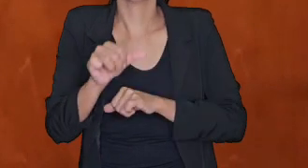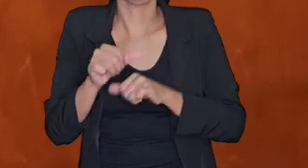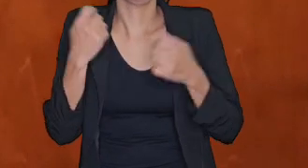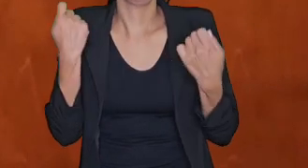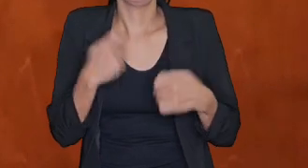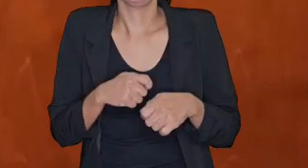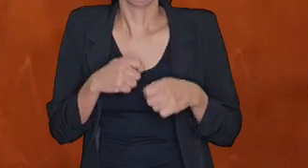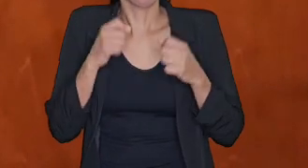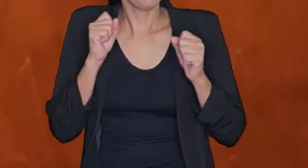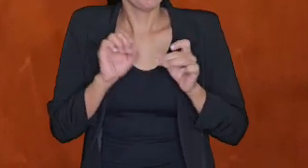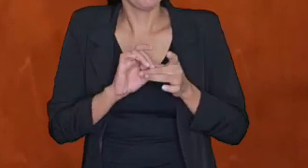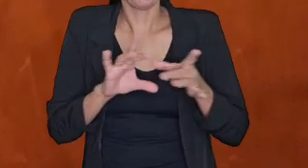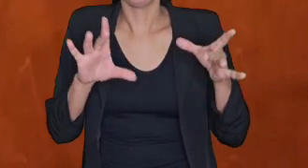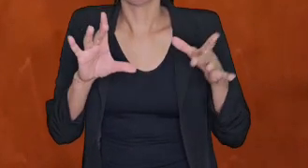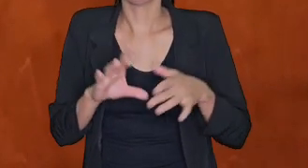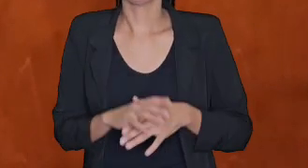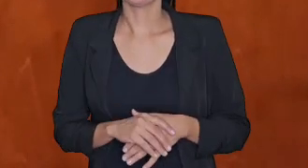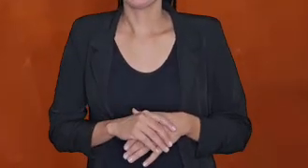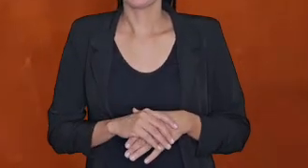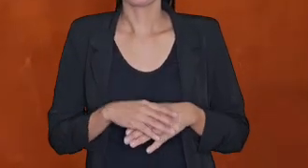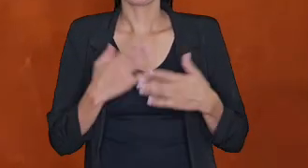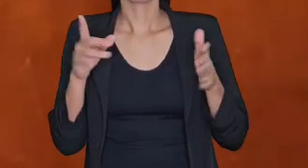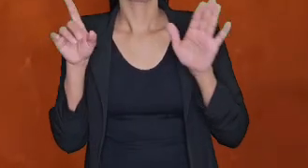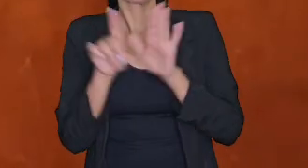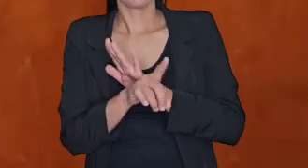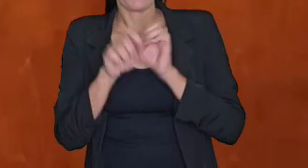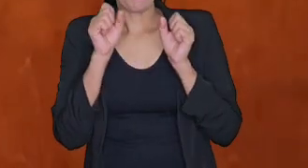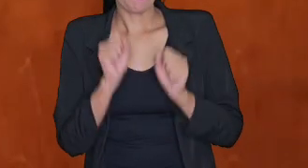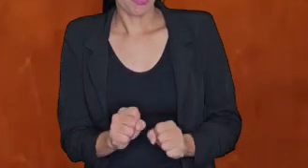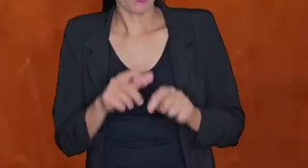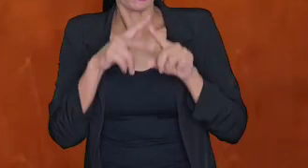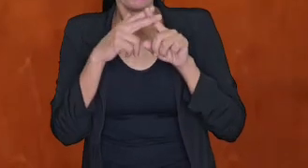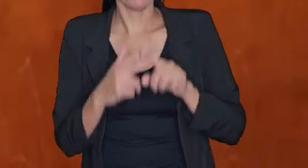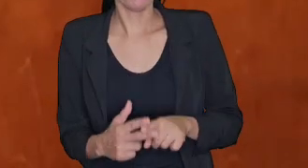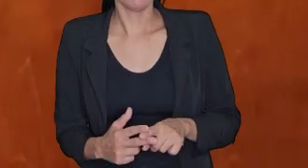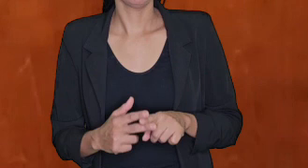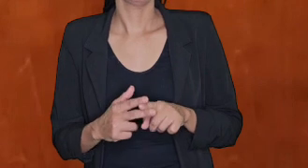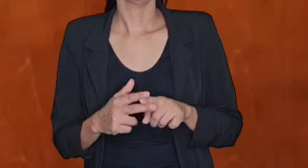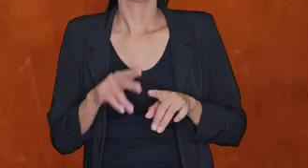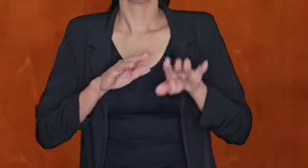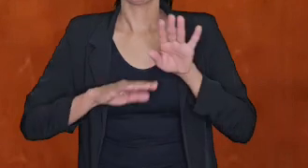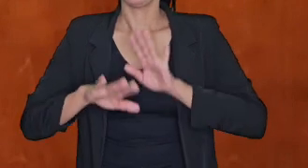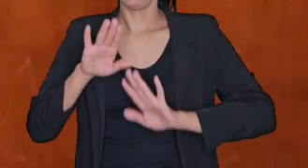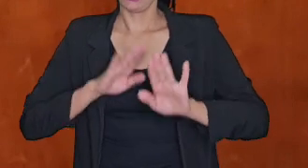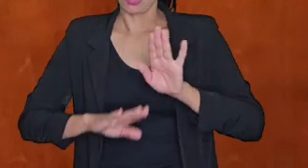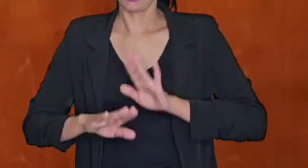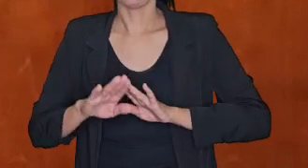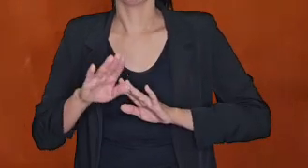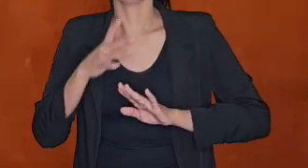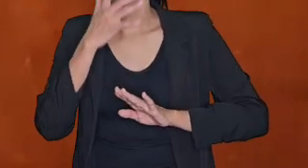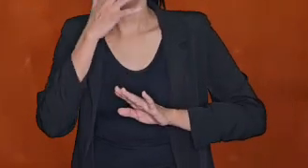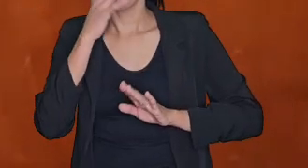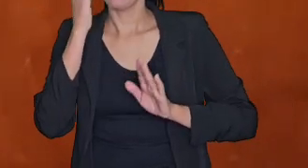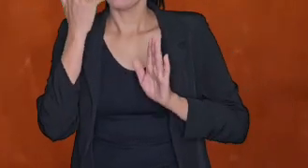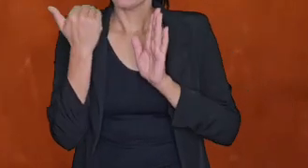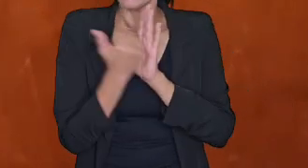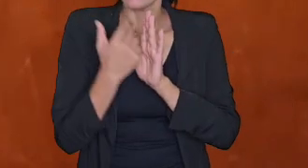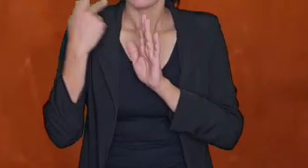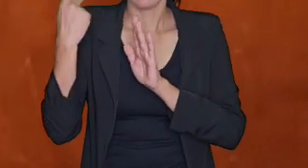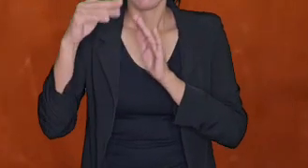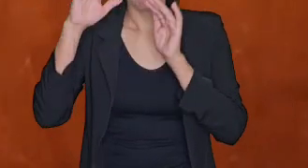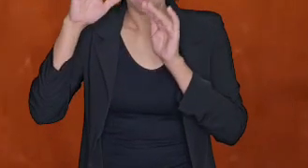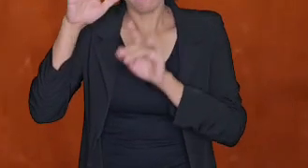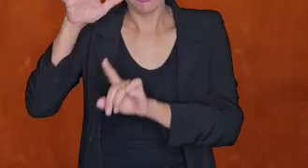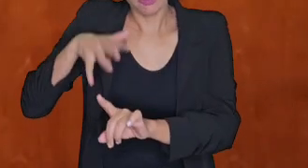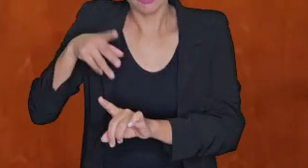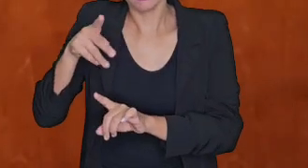mudar extrajudicialmente e sem nem motivar para o registrador civil. Então a pergunta é: posso retificar? Com